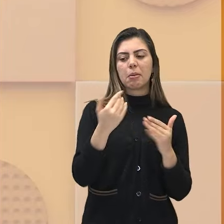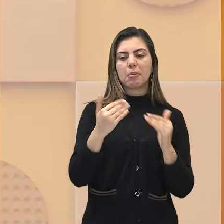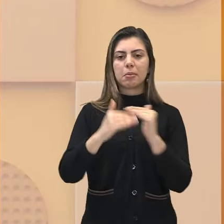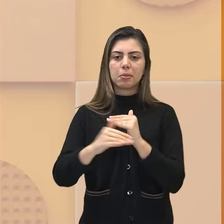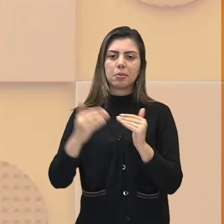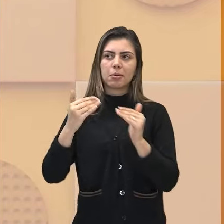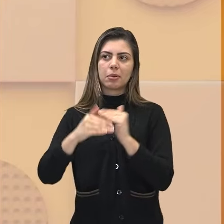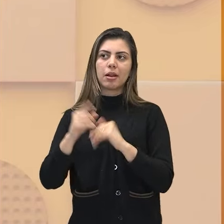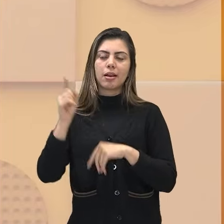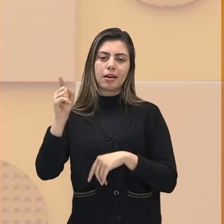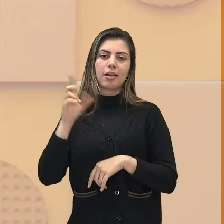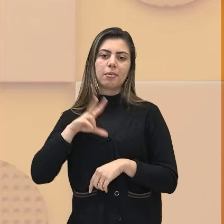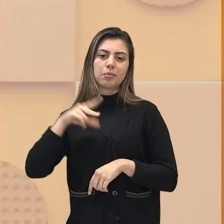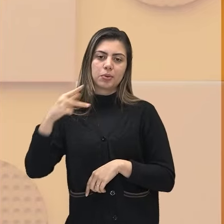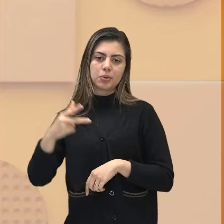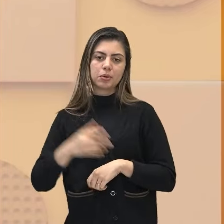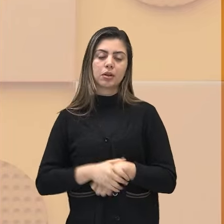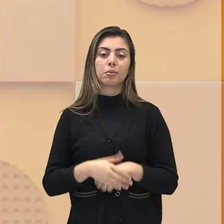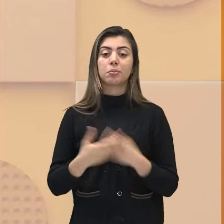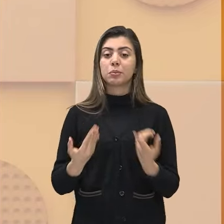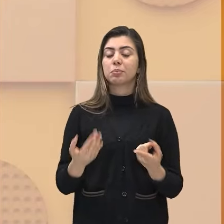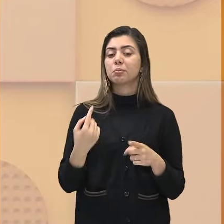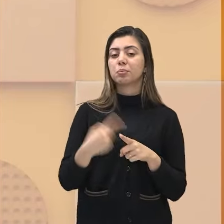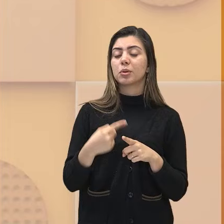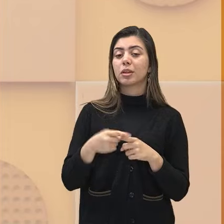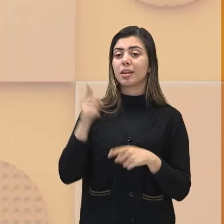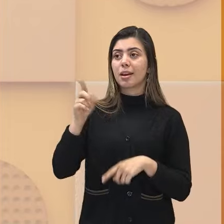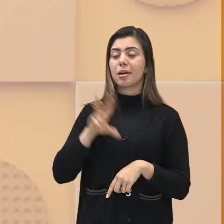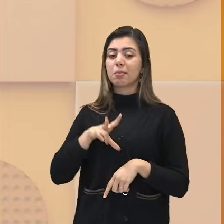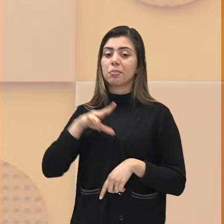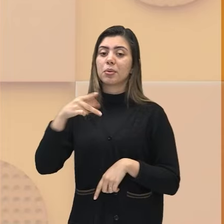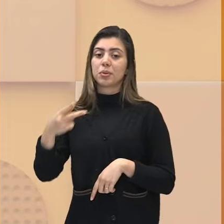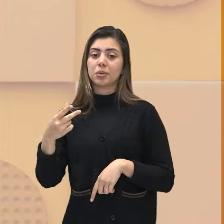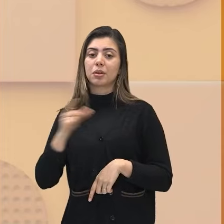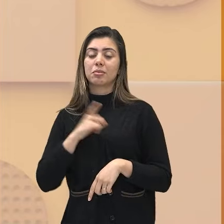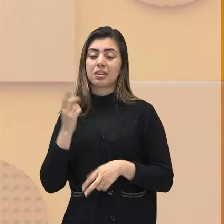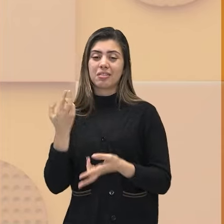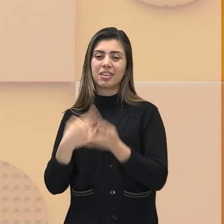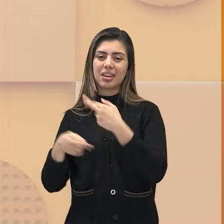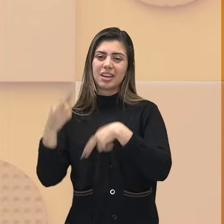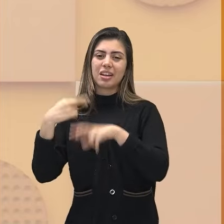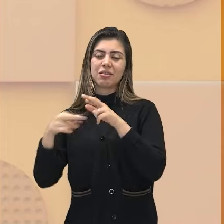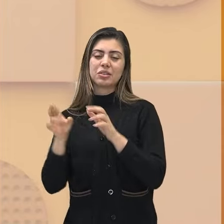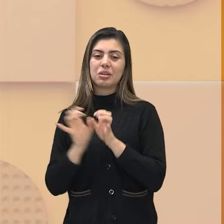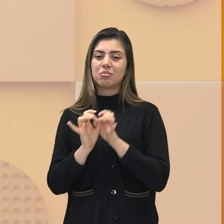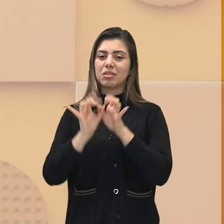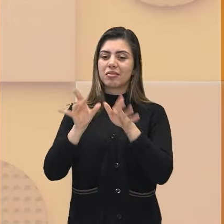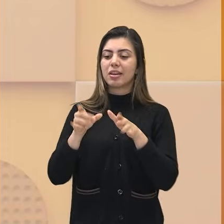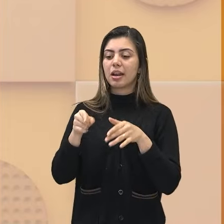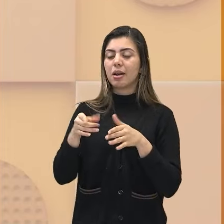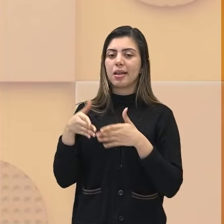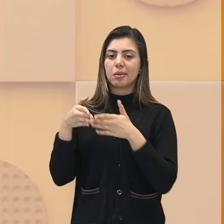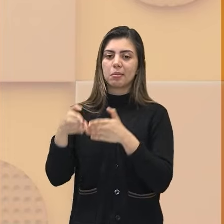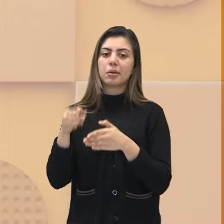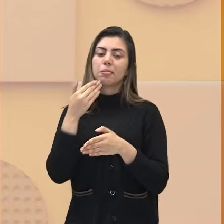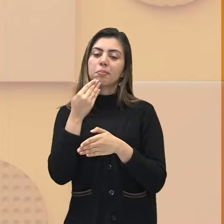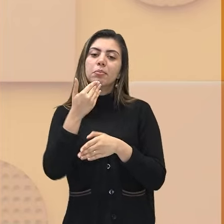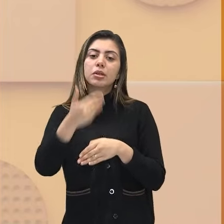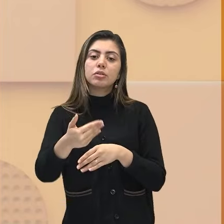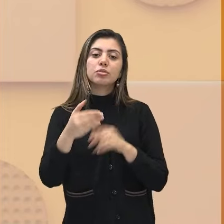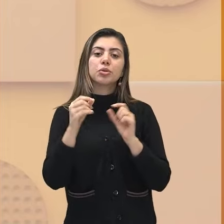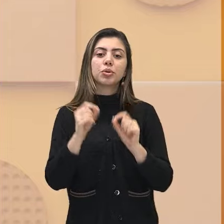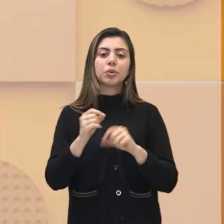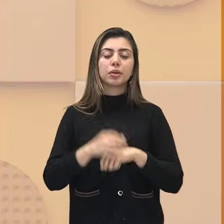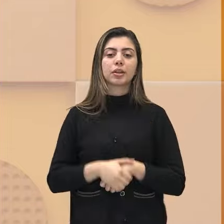Brasil e Portugal, principalmente porque Portugal, por conta da Revolução Liberal do Porto, estava pedindo o processo